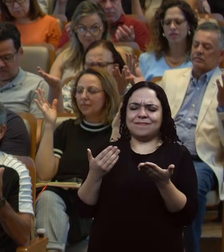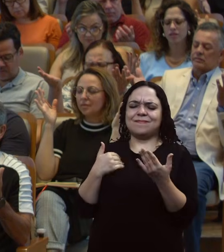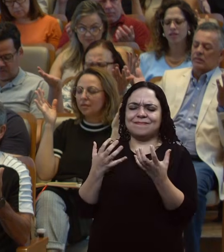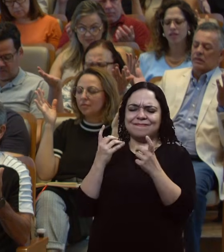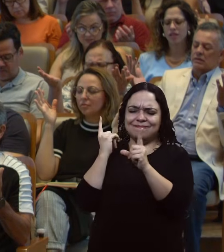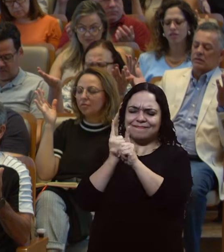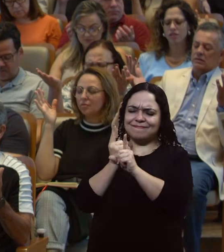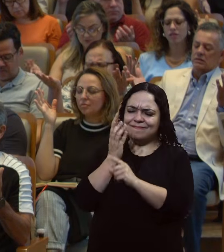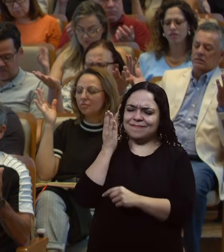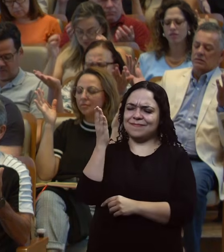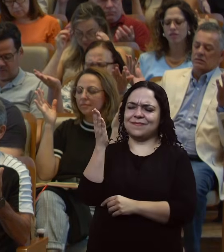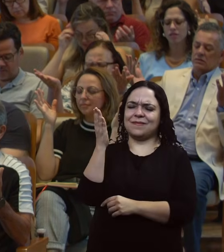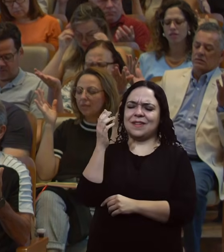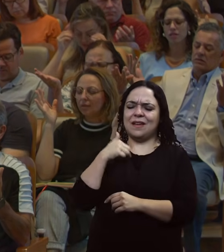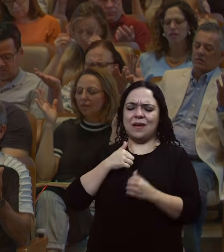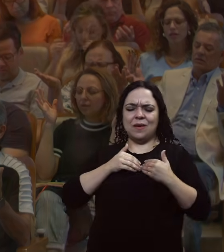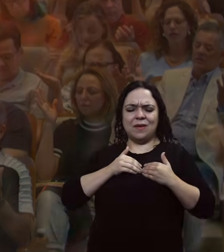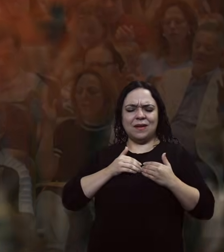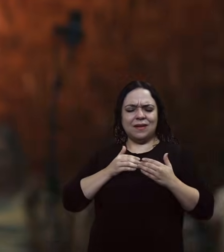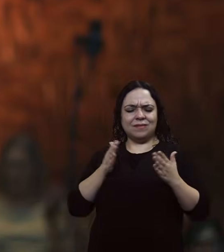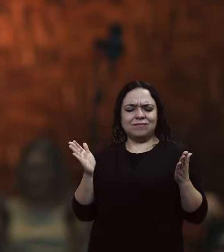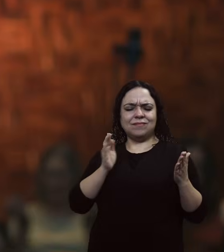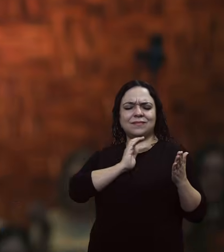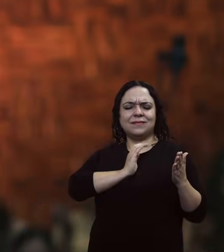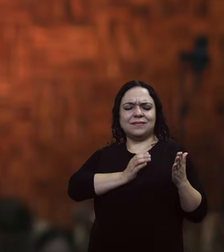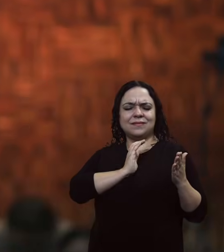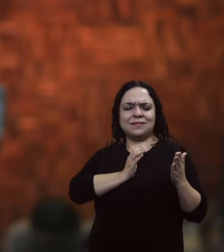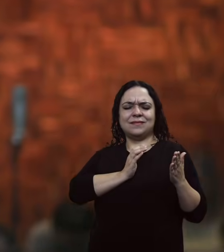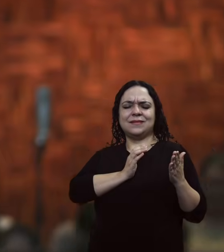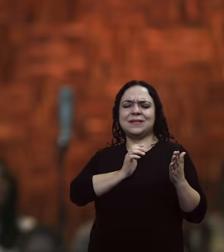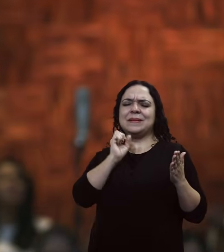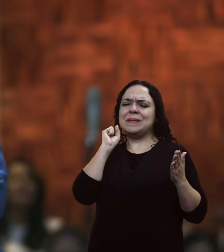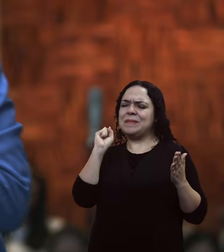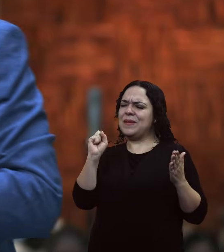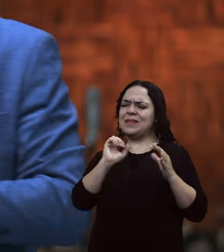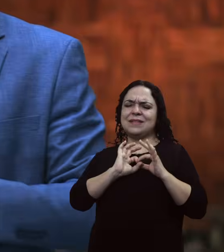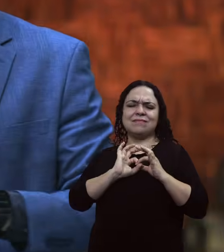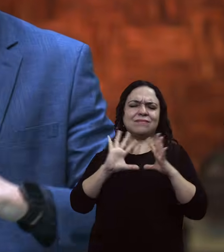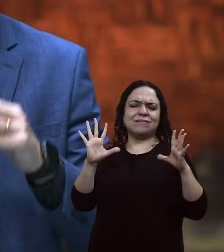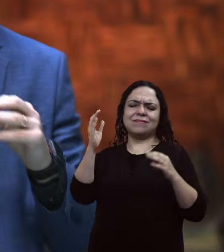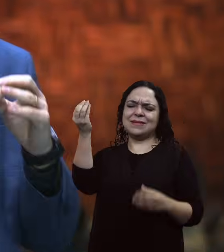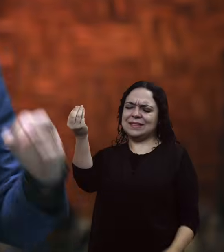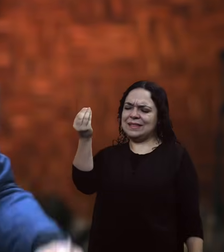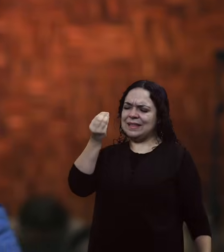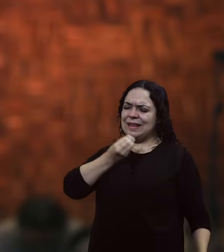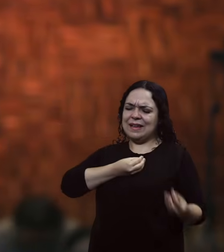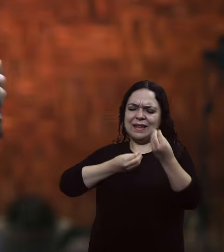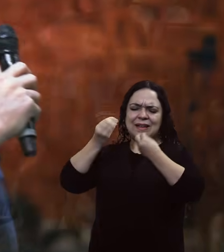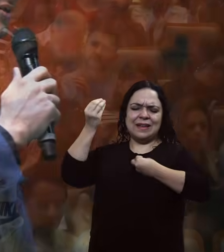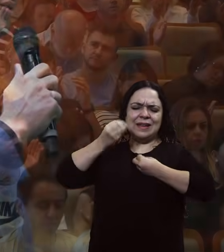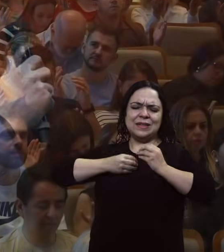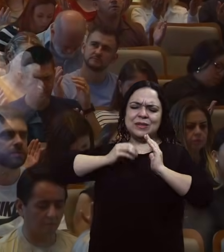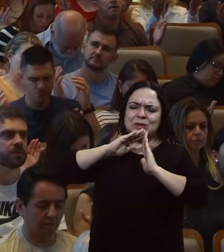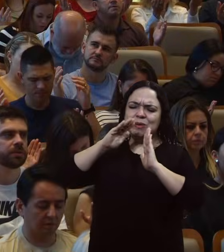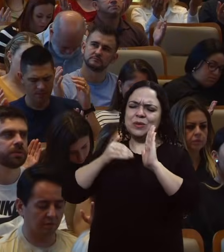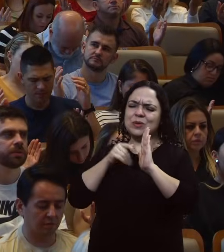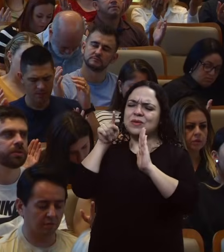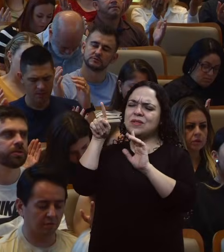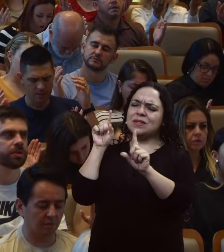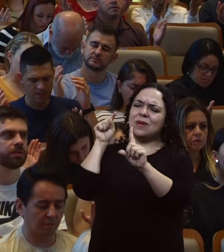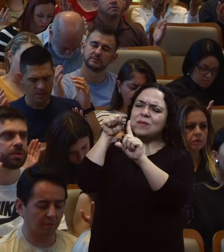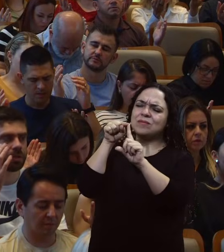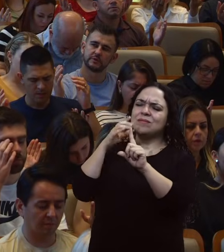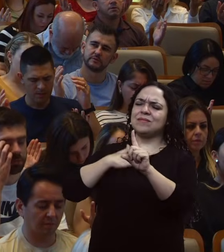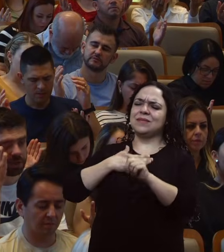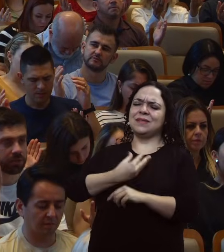Senhor Jesus, eu abro meu coração para receber tudo aquilo que o Senhor tem para a